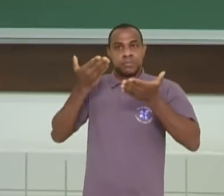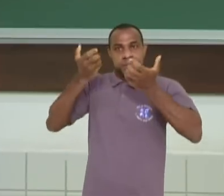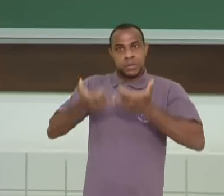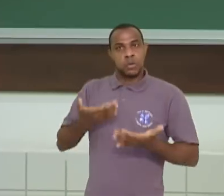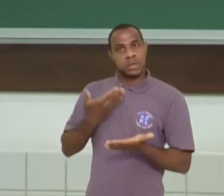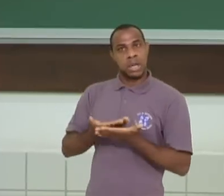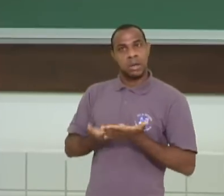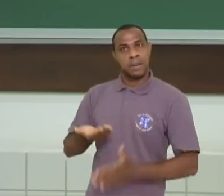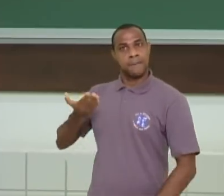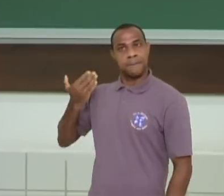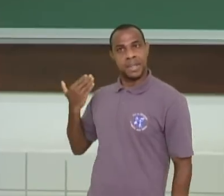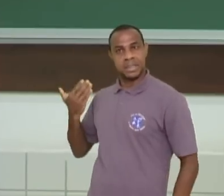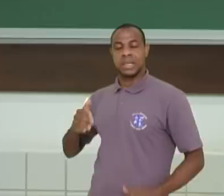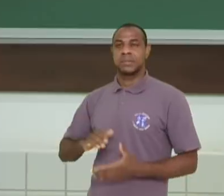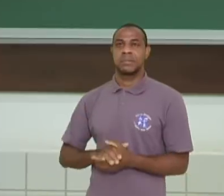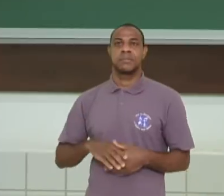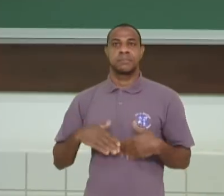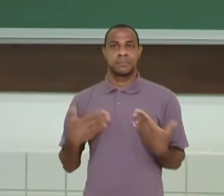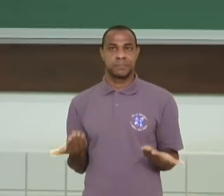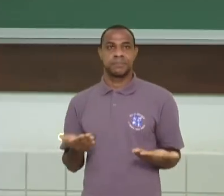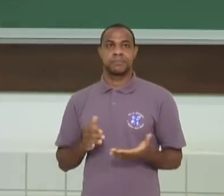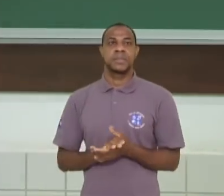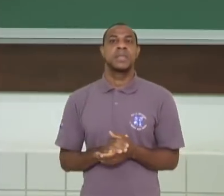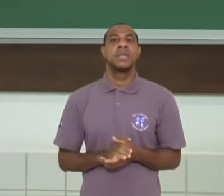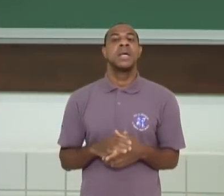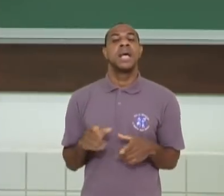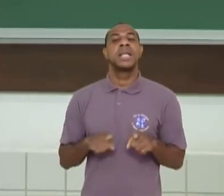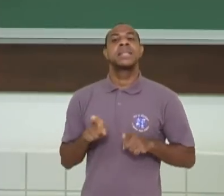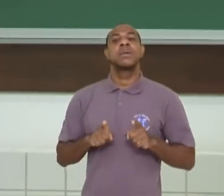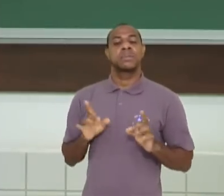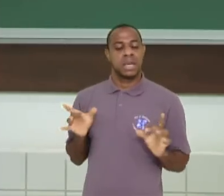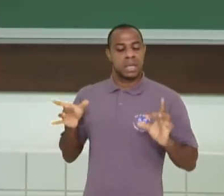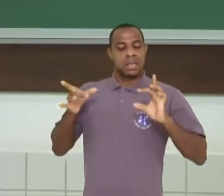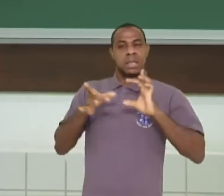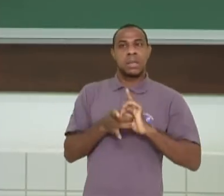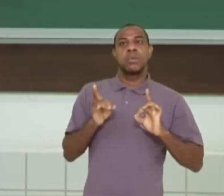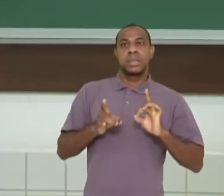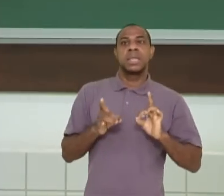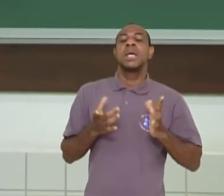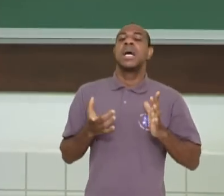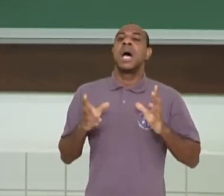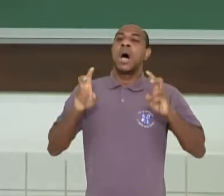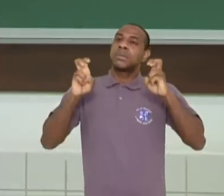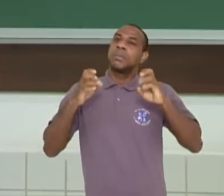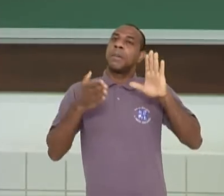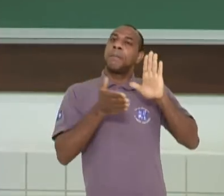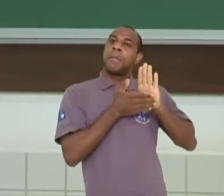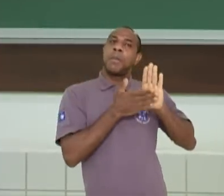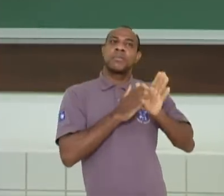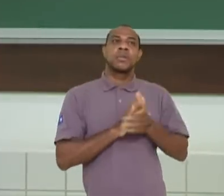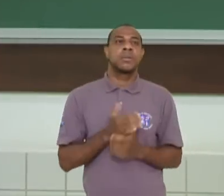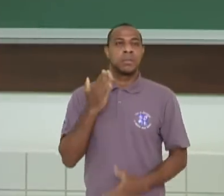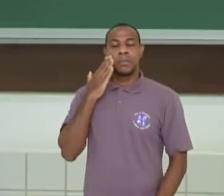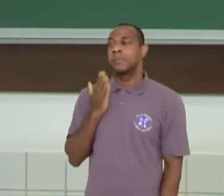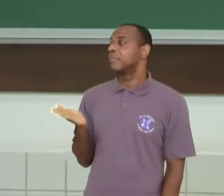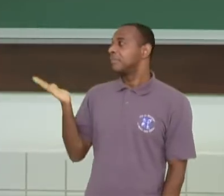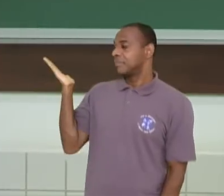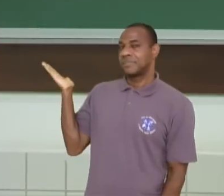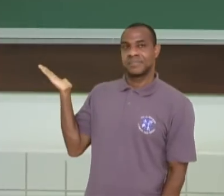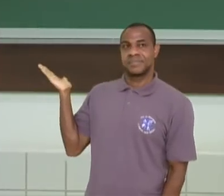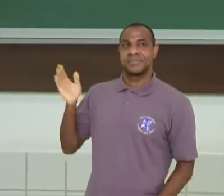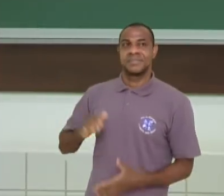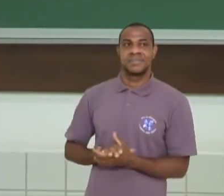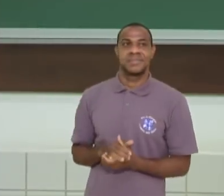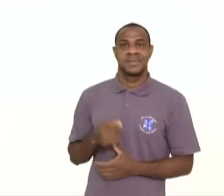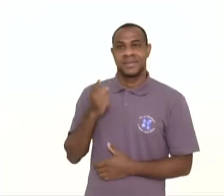questão da dramaturgia mesmo, que está relacionado aos temas propostos, né? Então dentro da imitação, como vocês podem ver aqui nessa animação aqui,